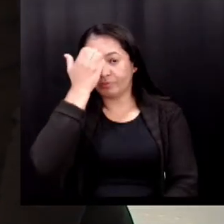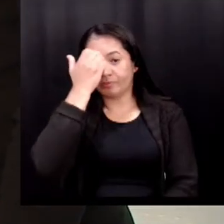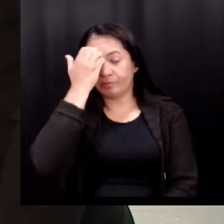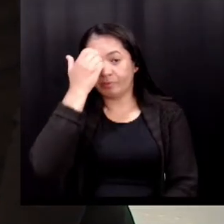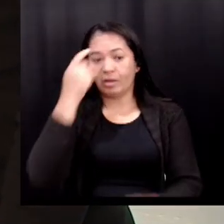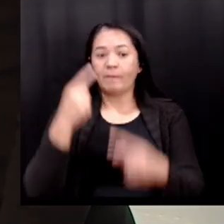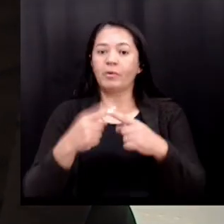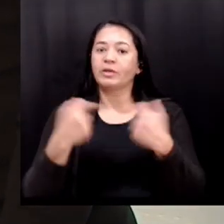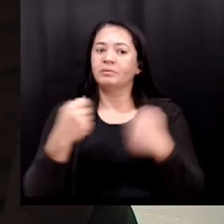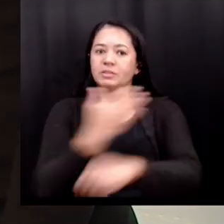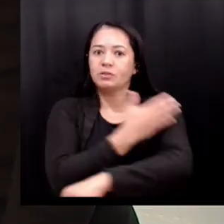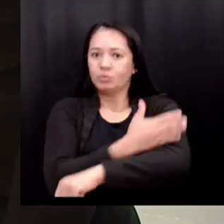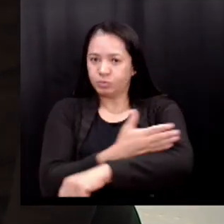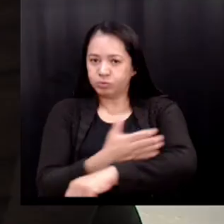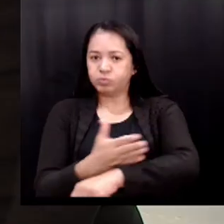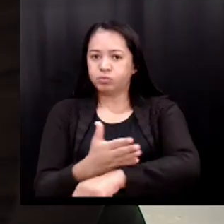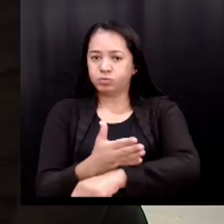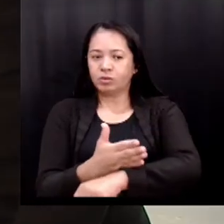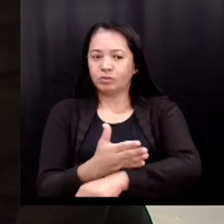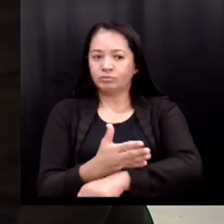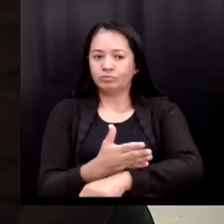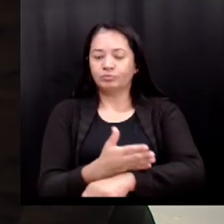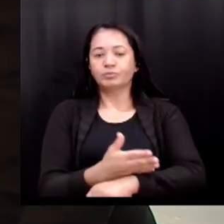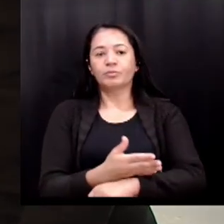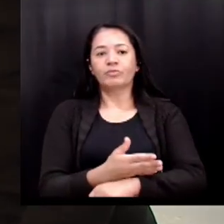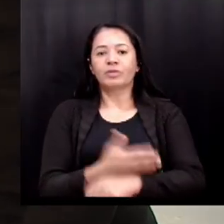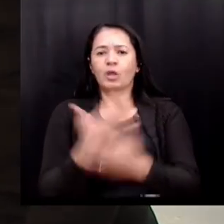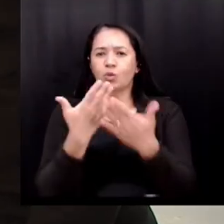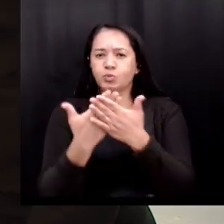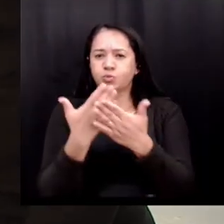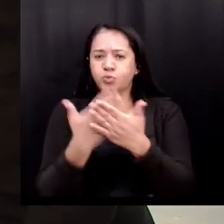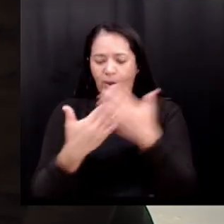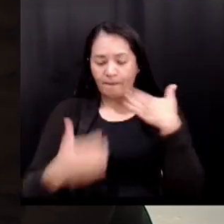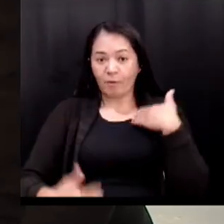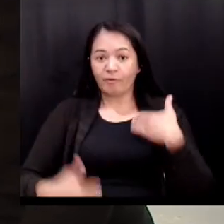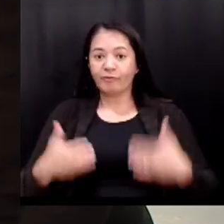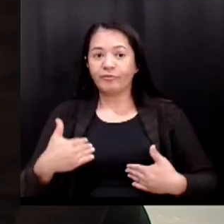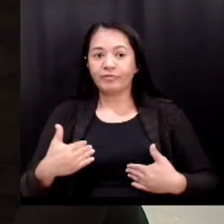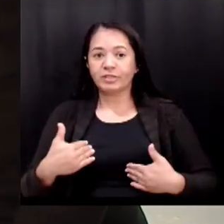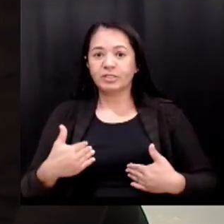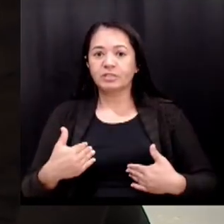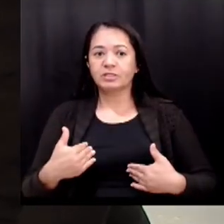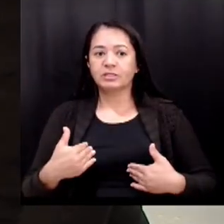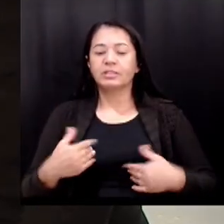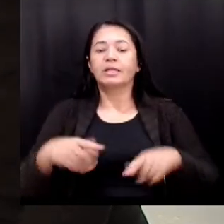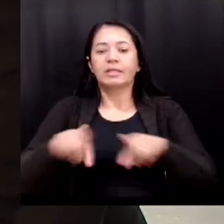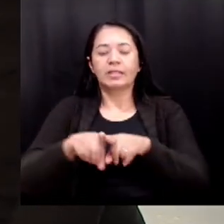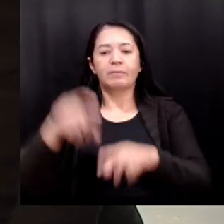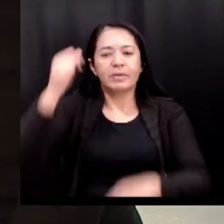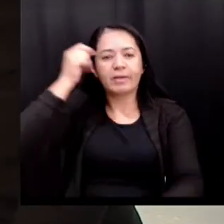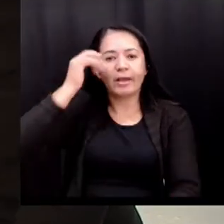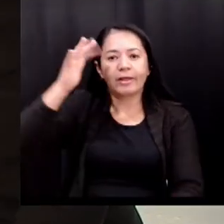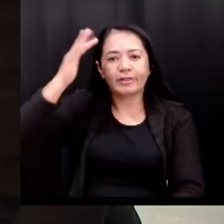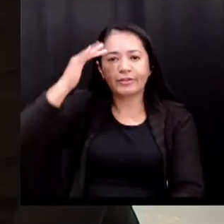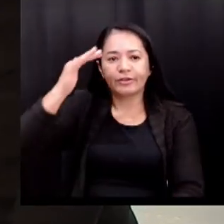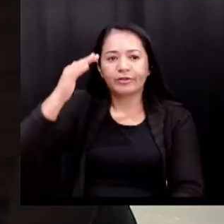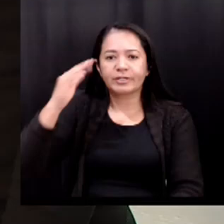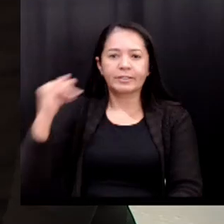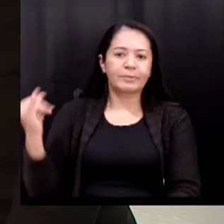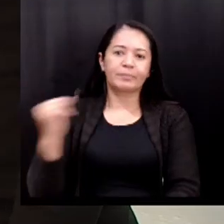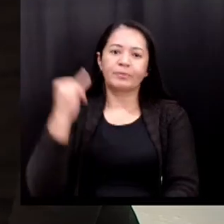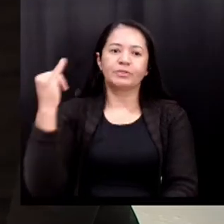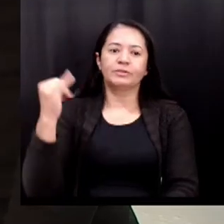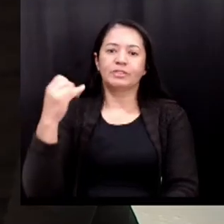que além do estudo físico que você tem que fazer no tatame, tem a parte teórica também, que é super importante. Se você não saber